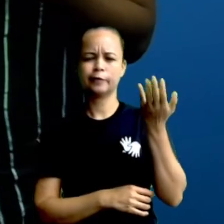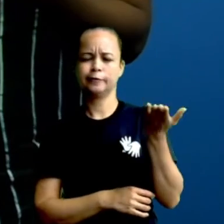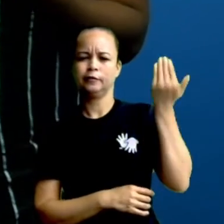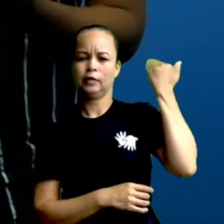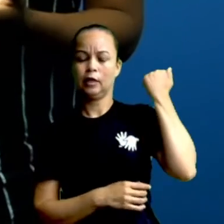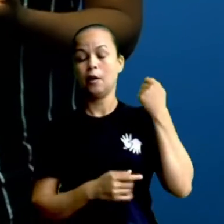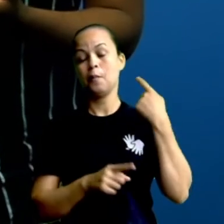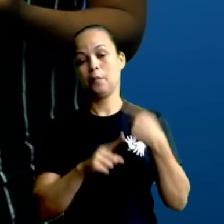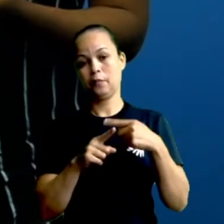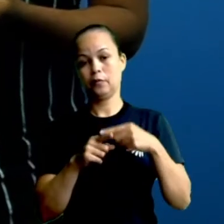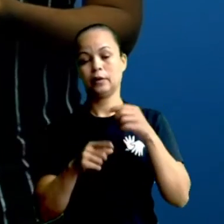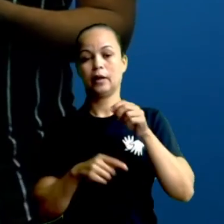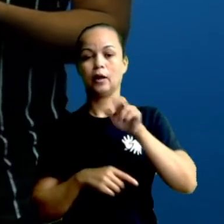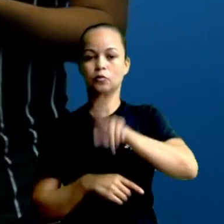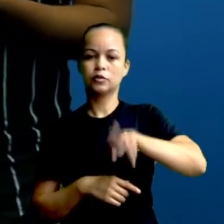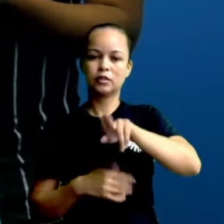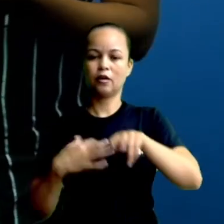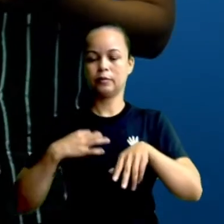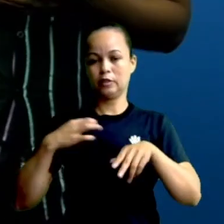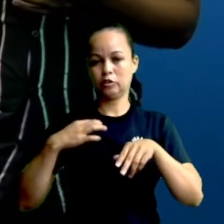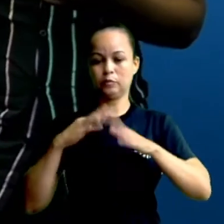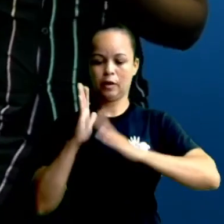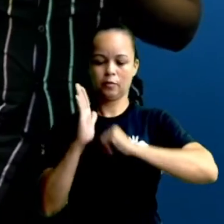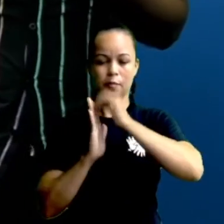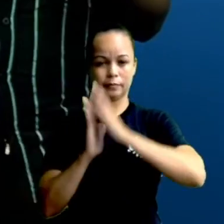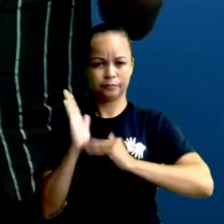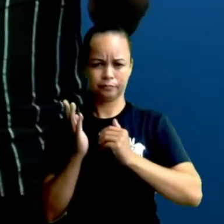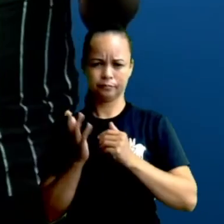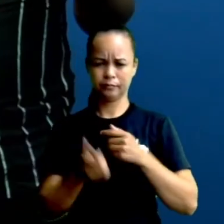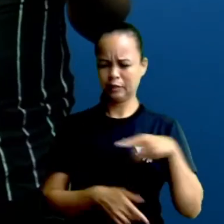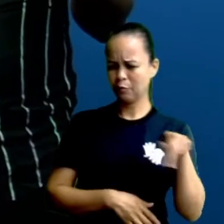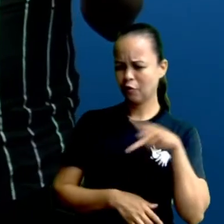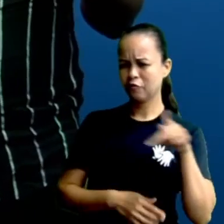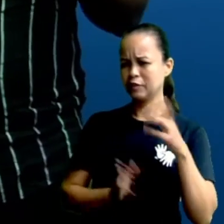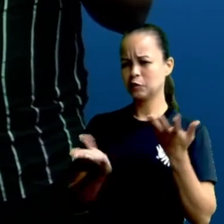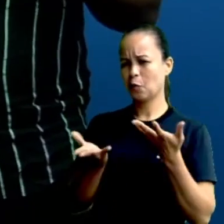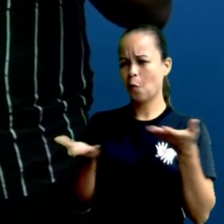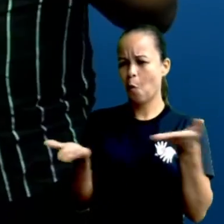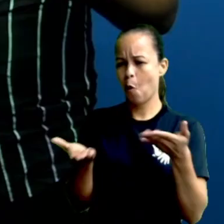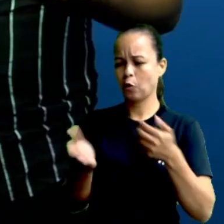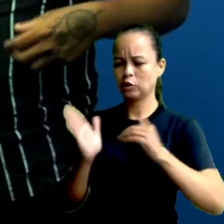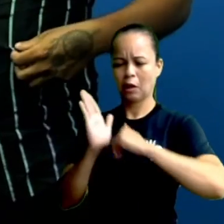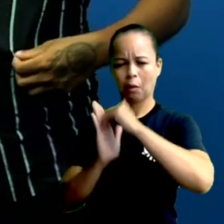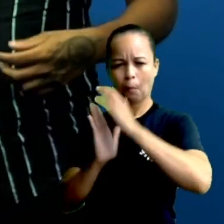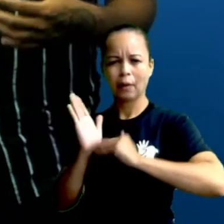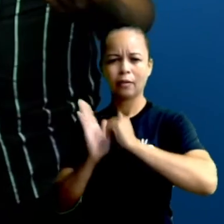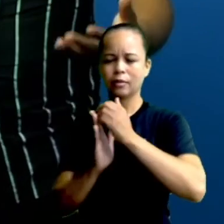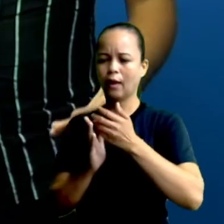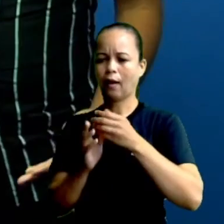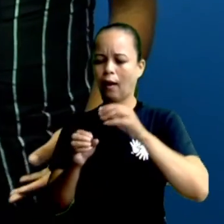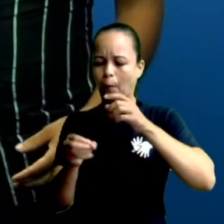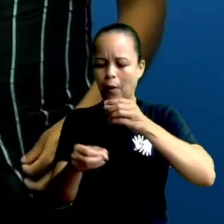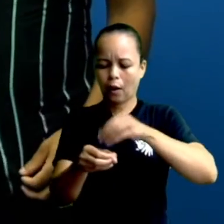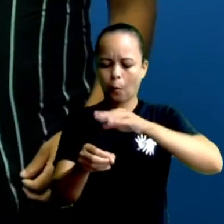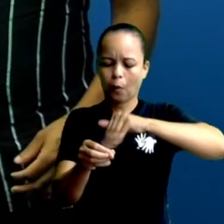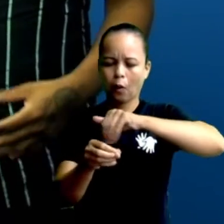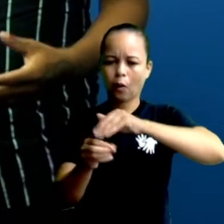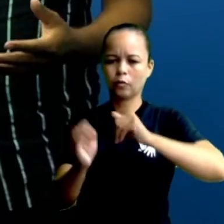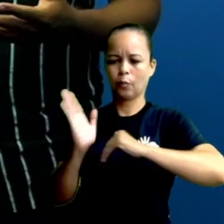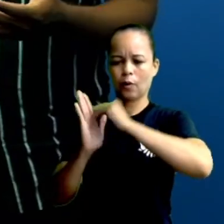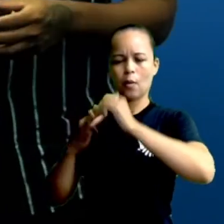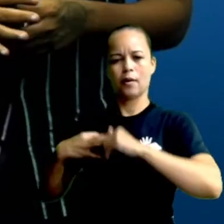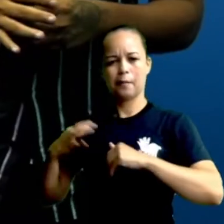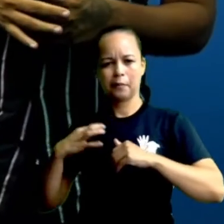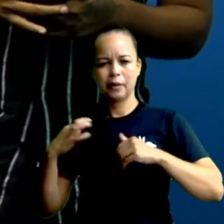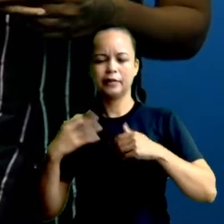para tingimento de tecidos. E professor, tecidos, hoje em dia é tão fácil a gente pintar, né, uma camisa,